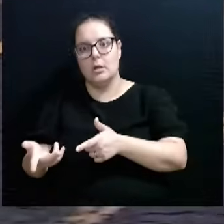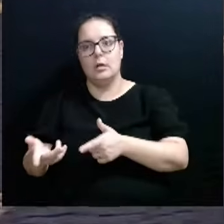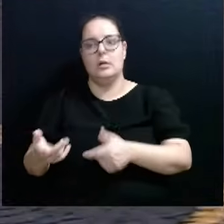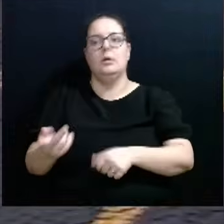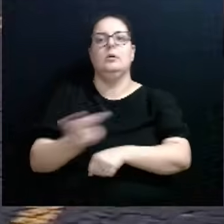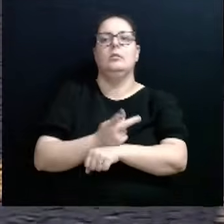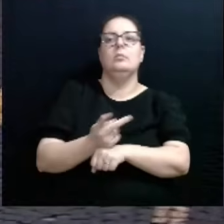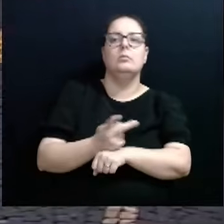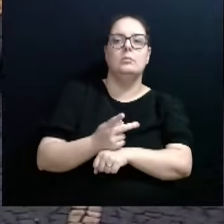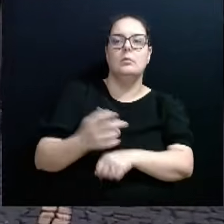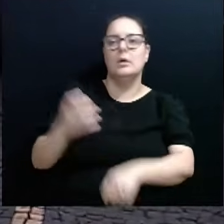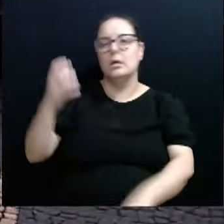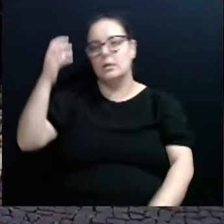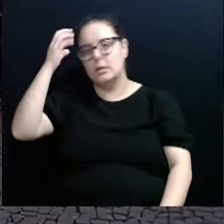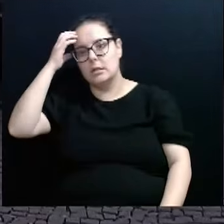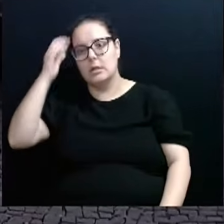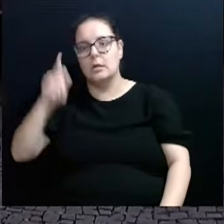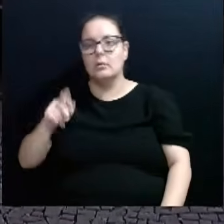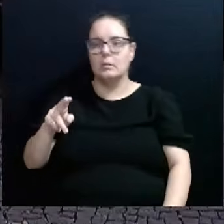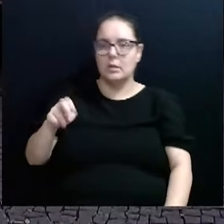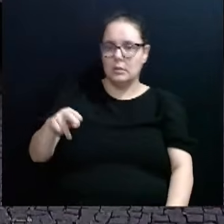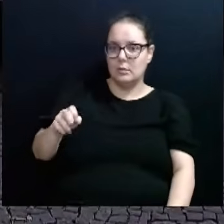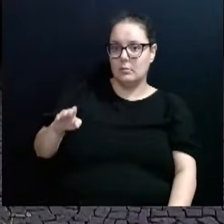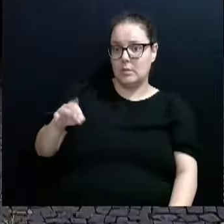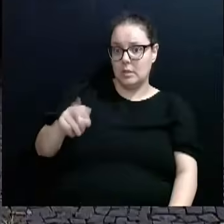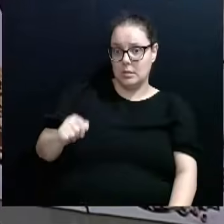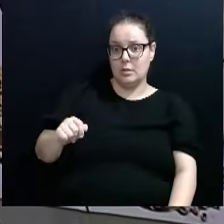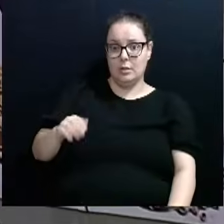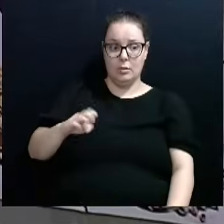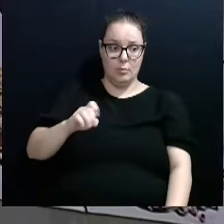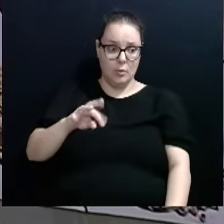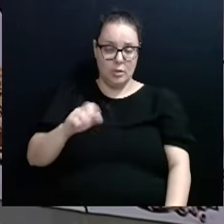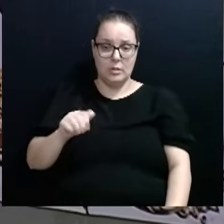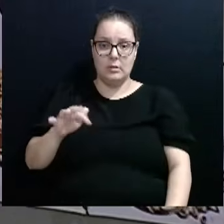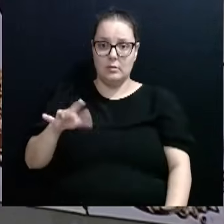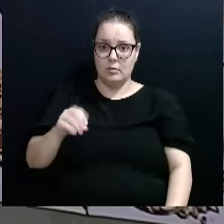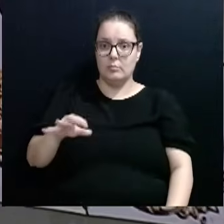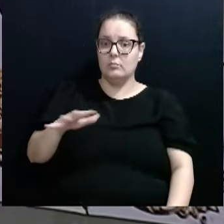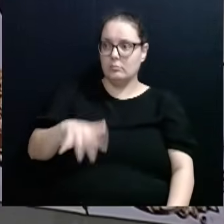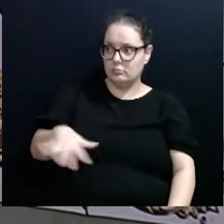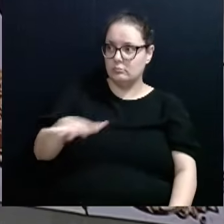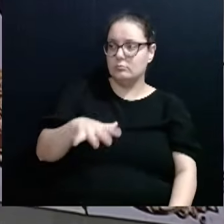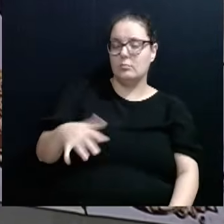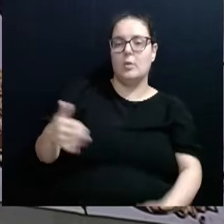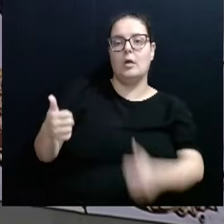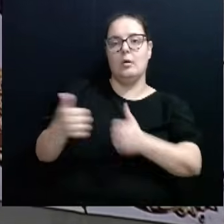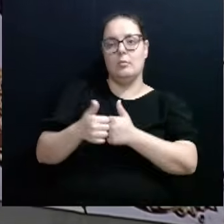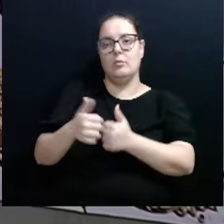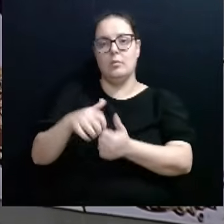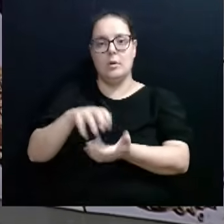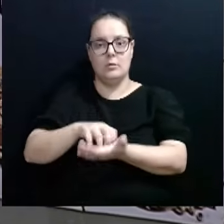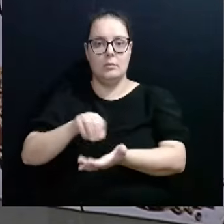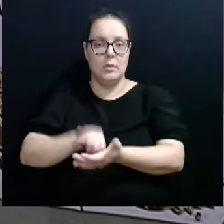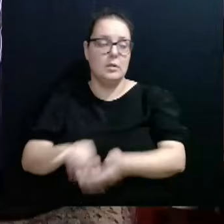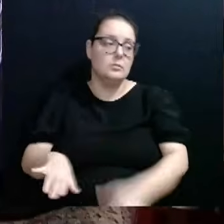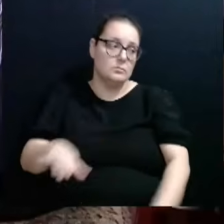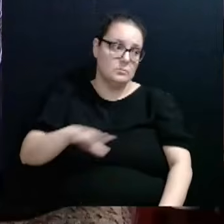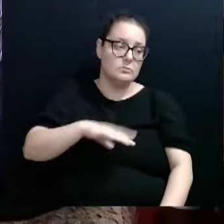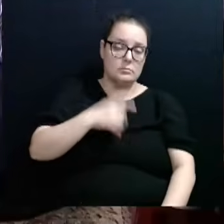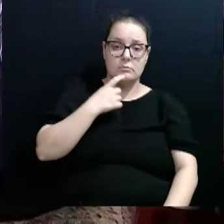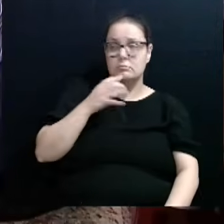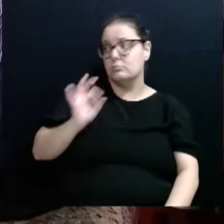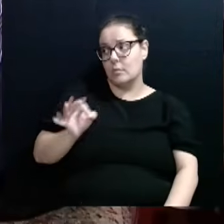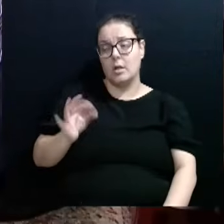Taquaral, Guanabara, Botafogo, procuramos nessa região próxima ao centro de Campinas e aí acabou dando certo essa